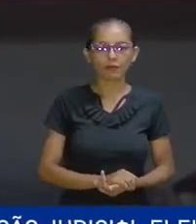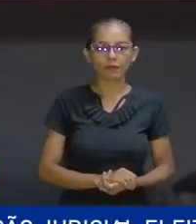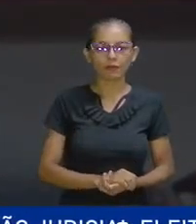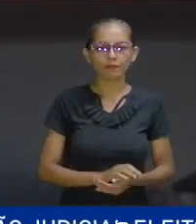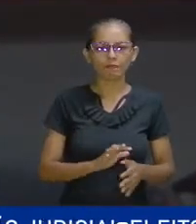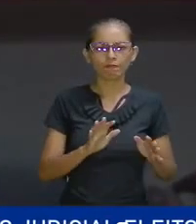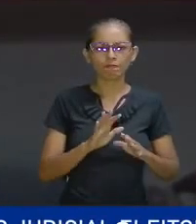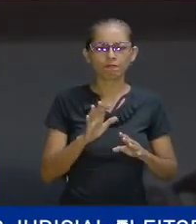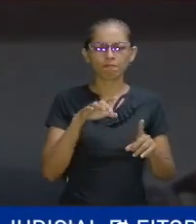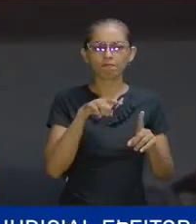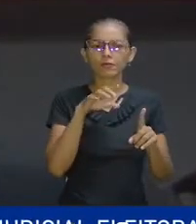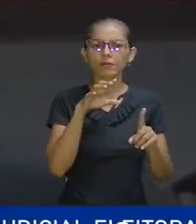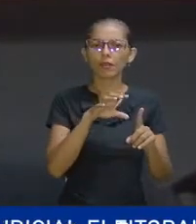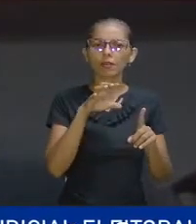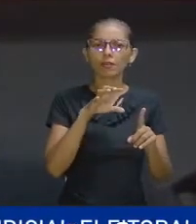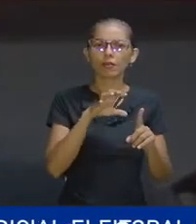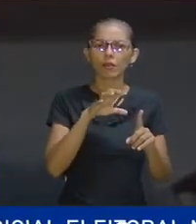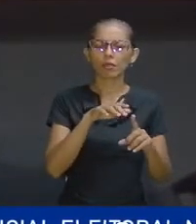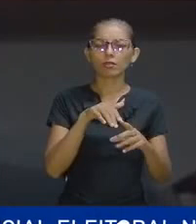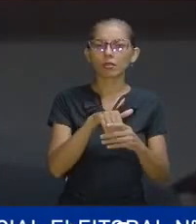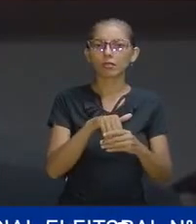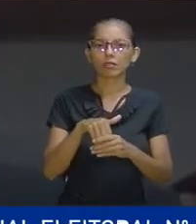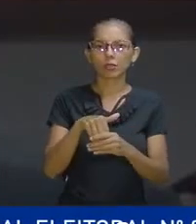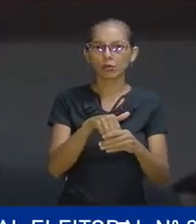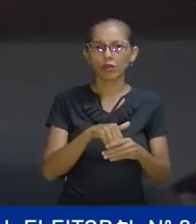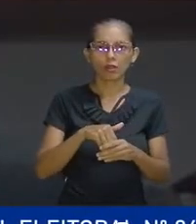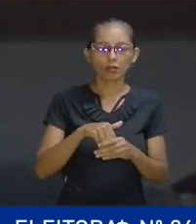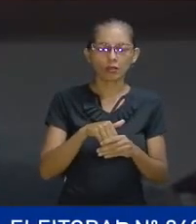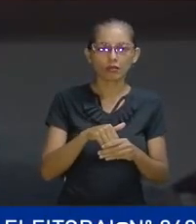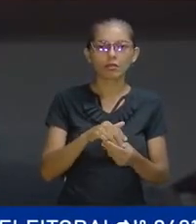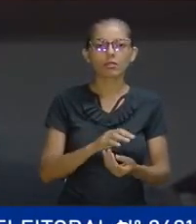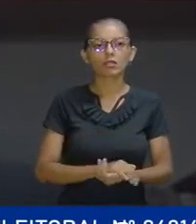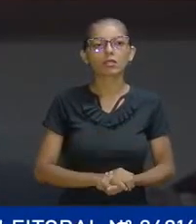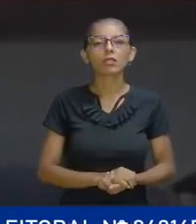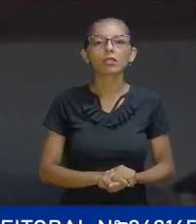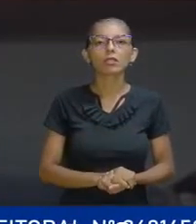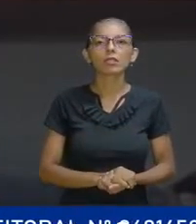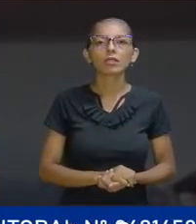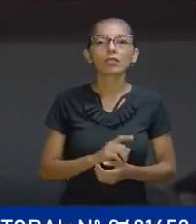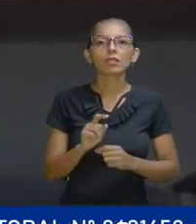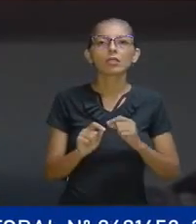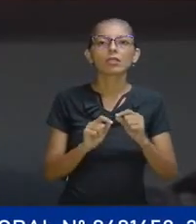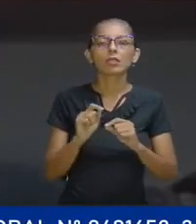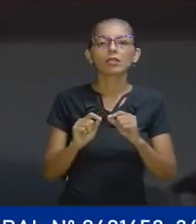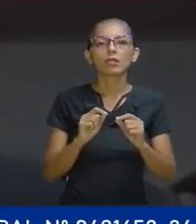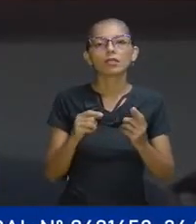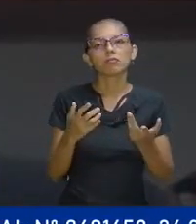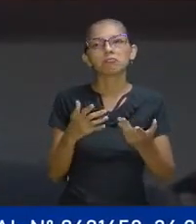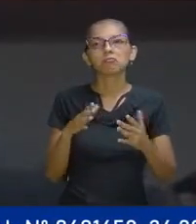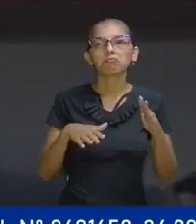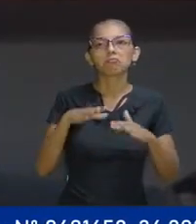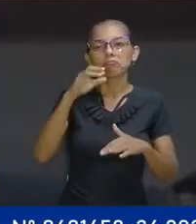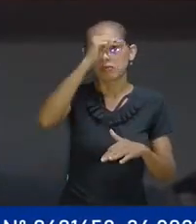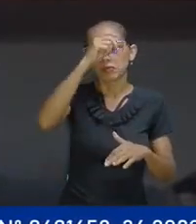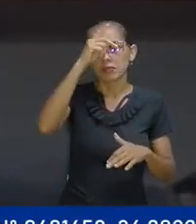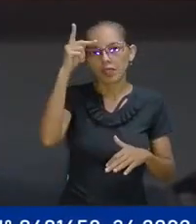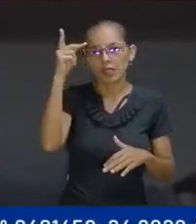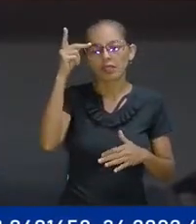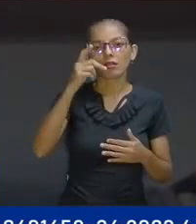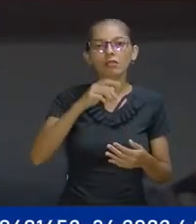de atuação de algum agente que já exerce cargo eletivo, um prefeito ou alguém que tenha poder,